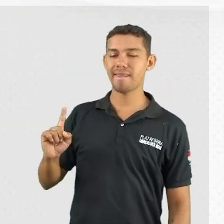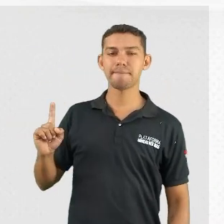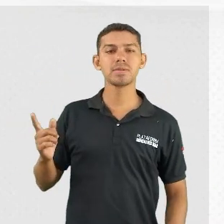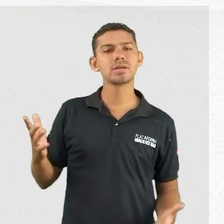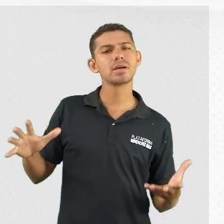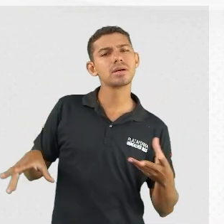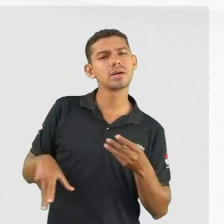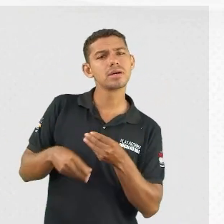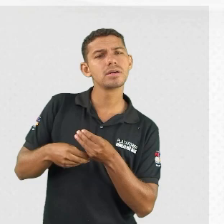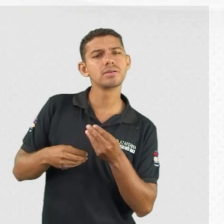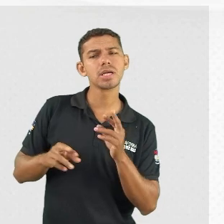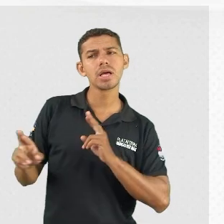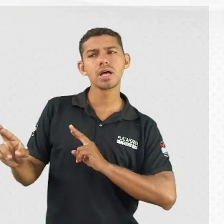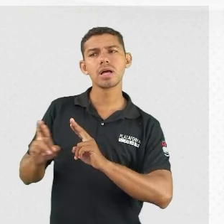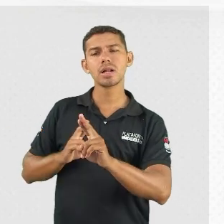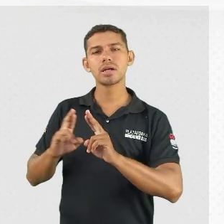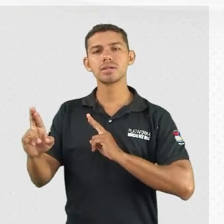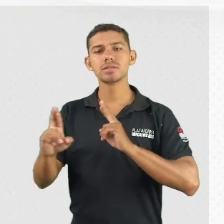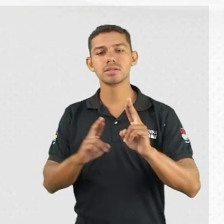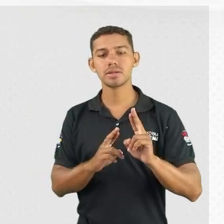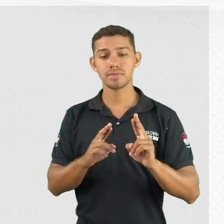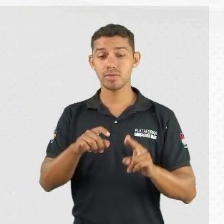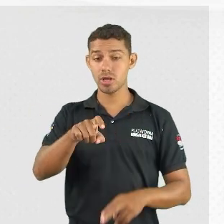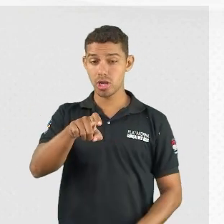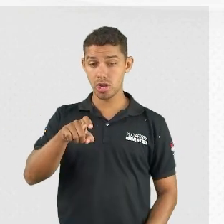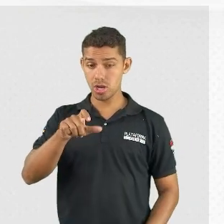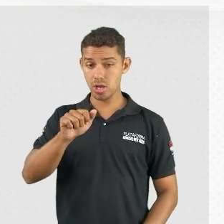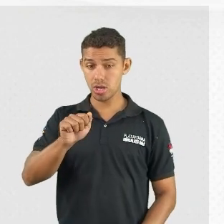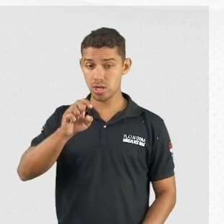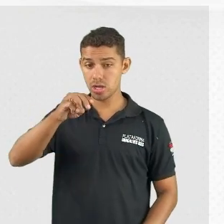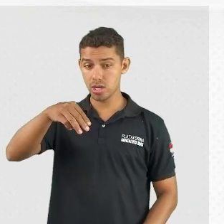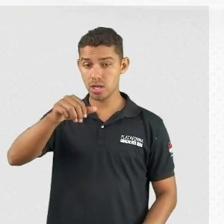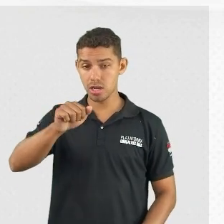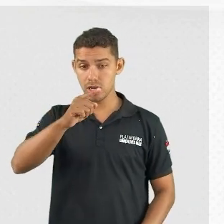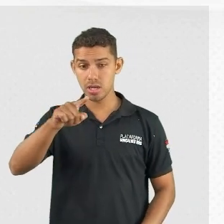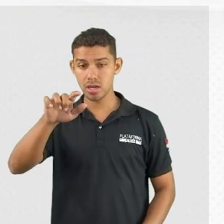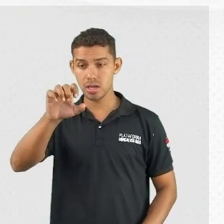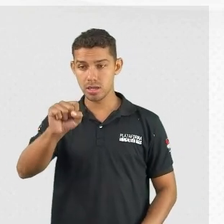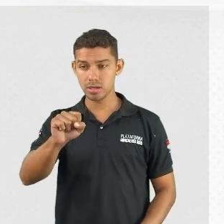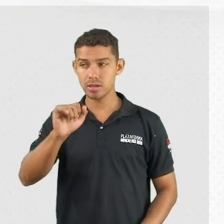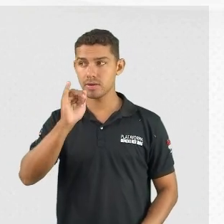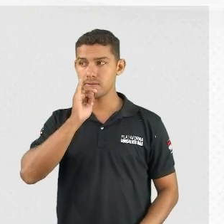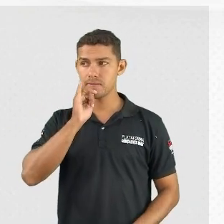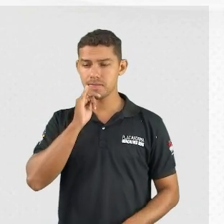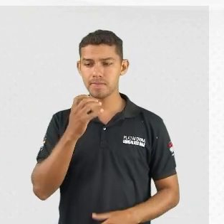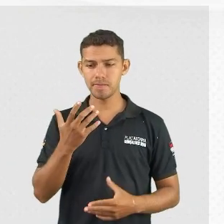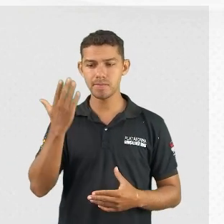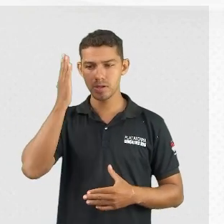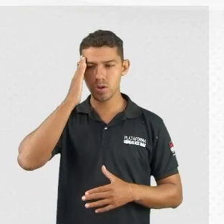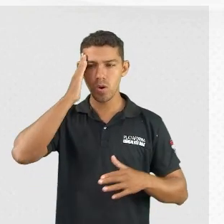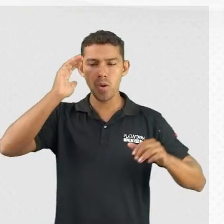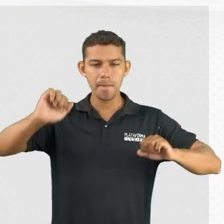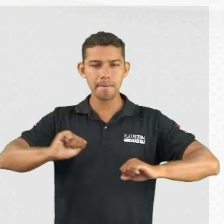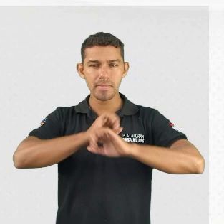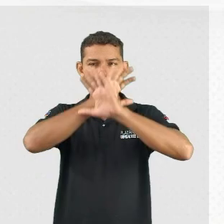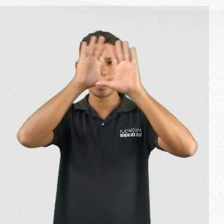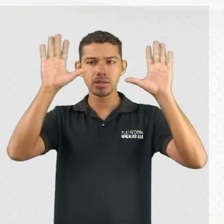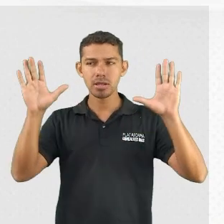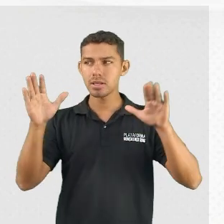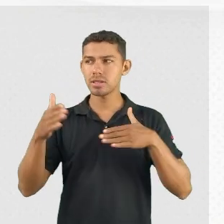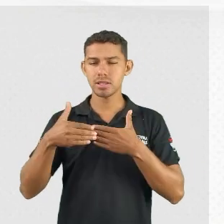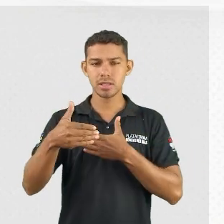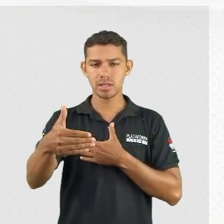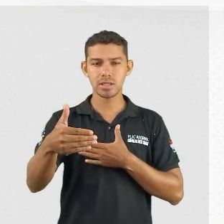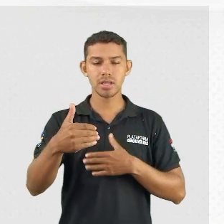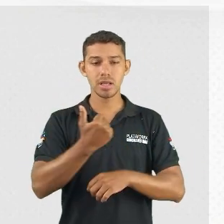outro tipo de relação em que os xamãs, pajés e curandeiros se permitem compreender a partir da